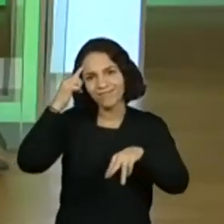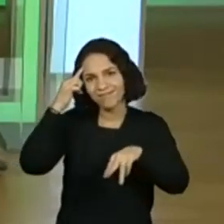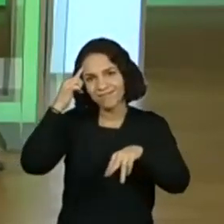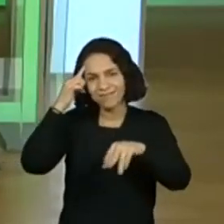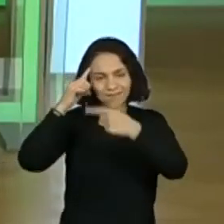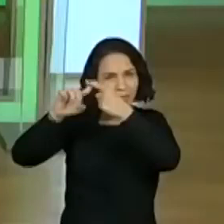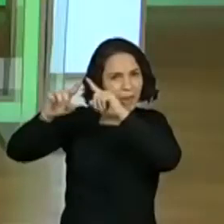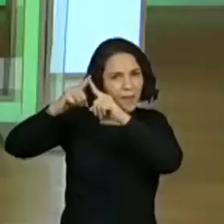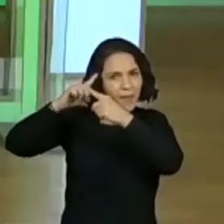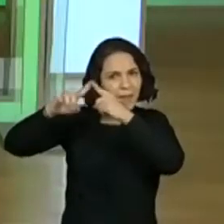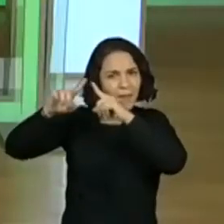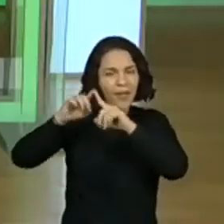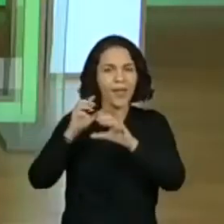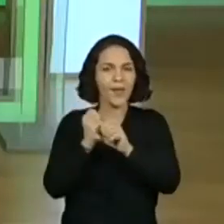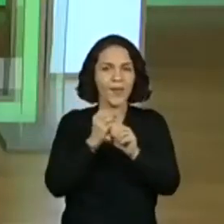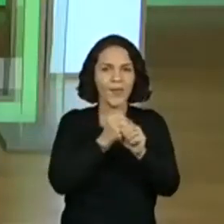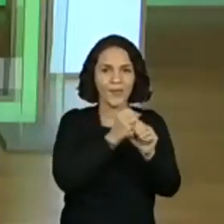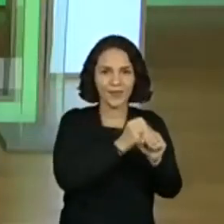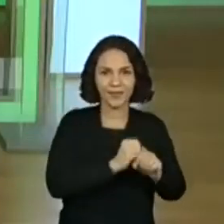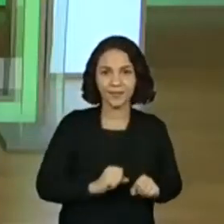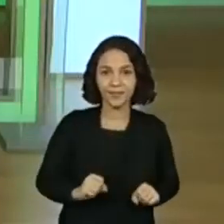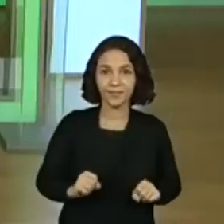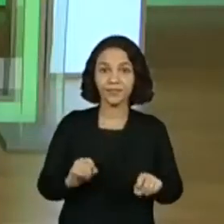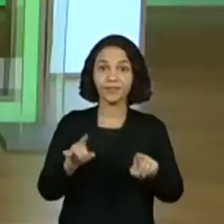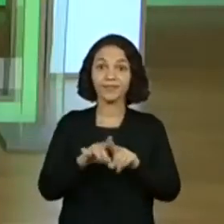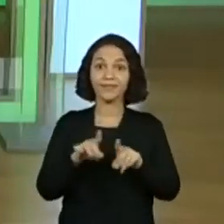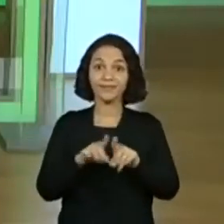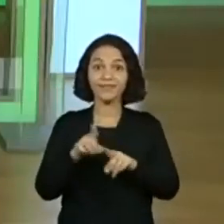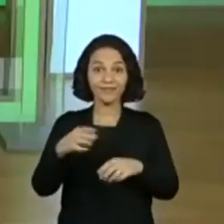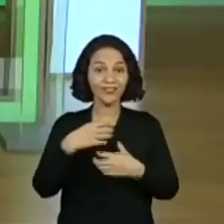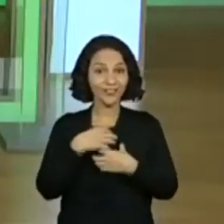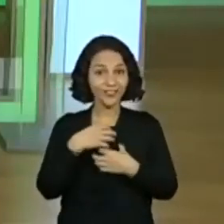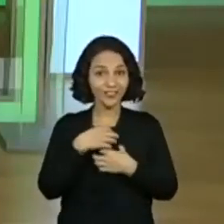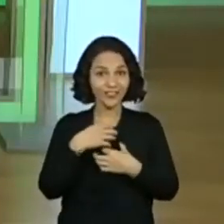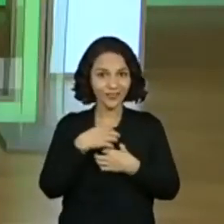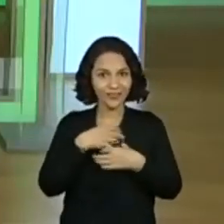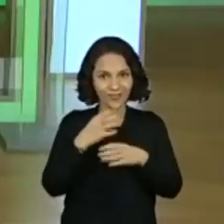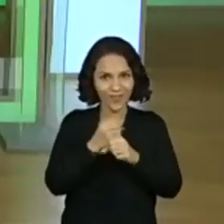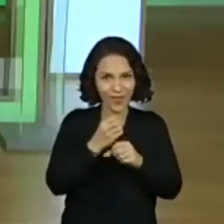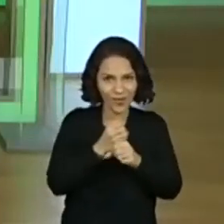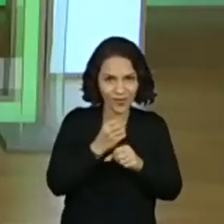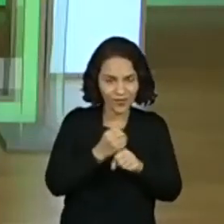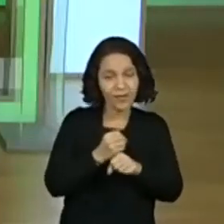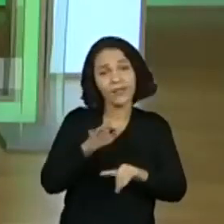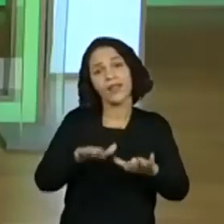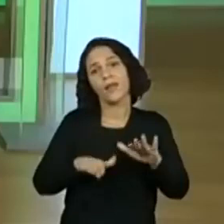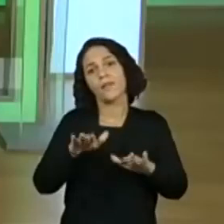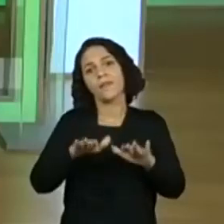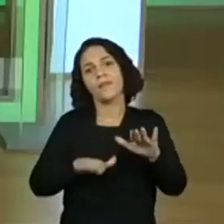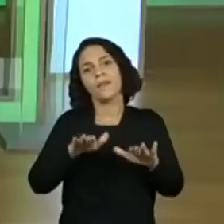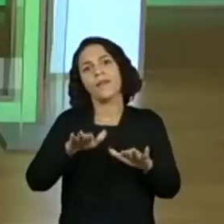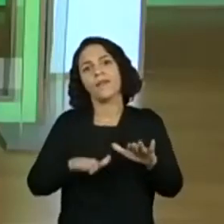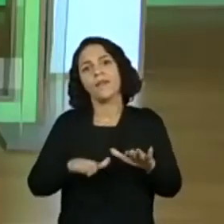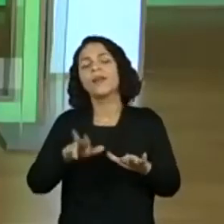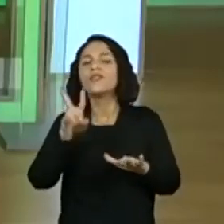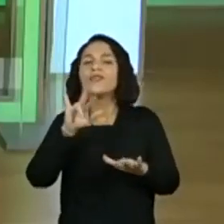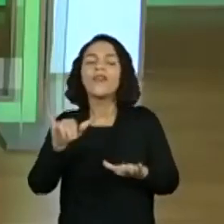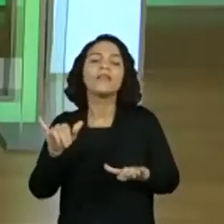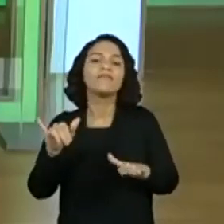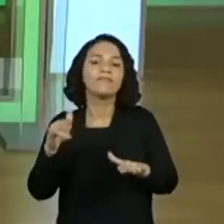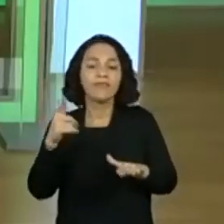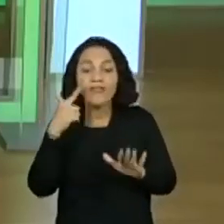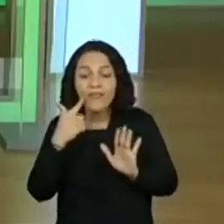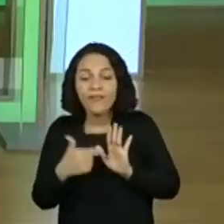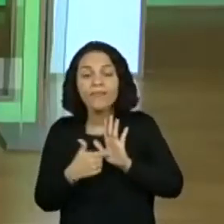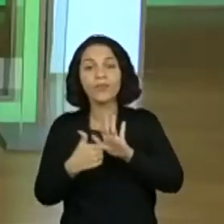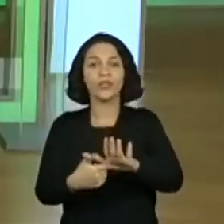aí no ato de calcular. E essa maneira de calcular depende muito do que a gente coloca em jogo nesse